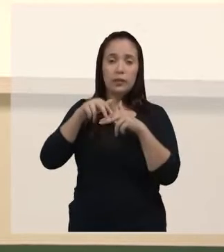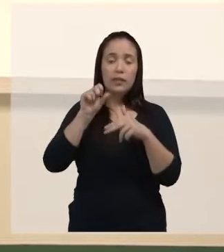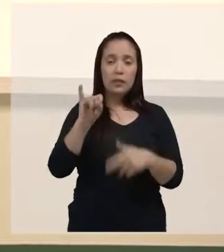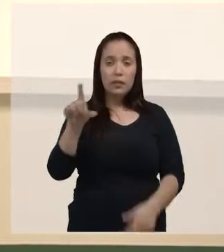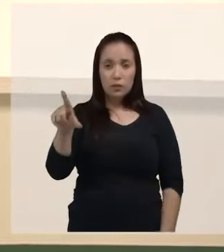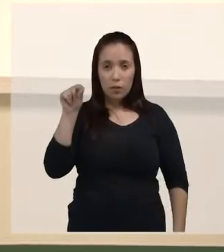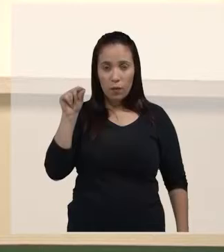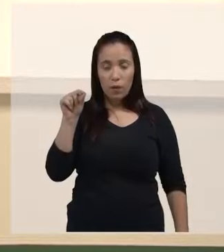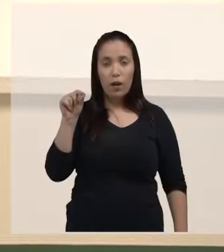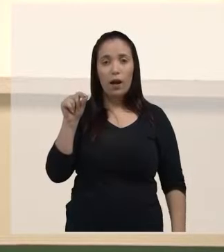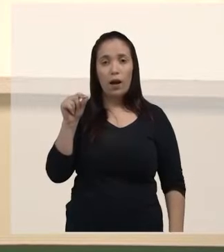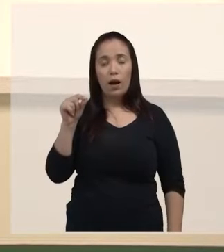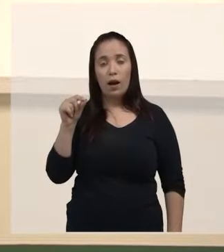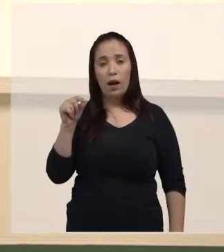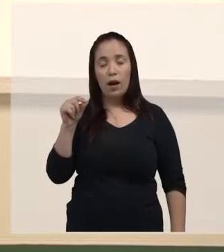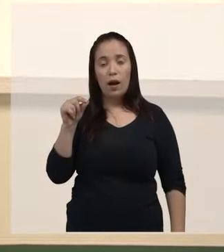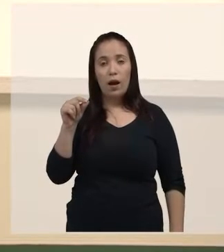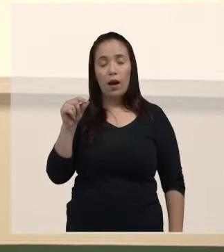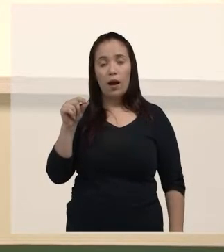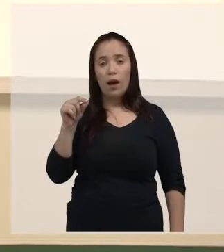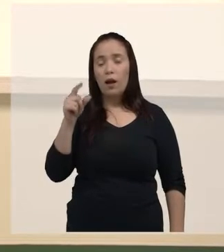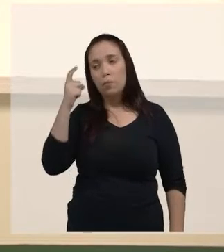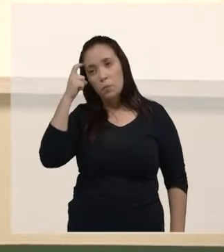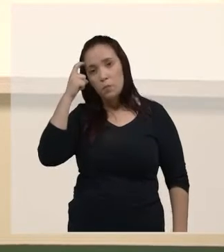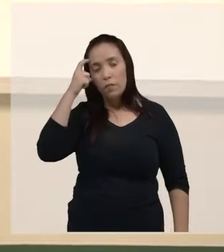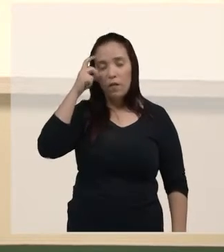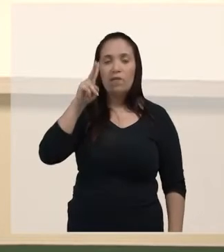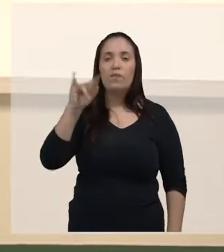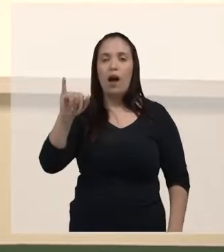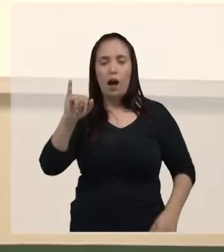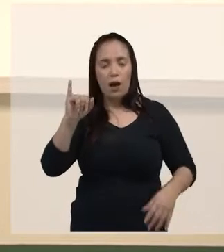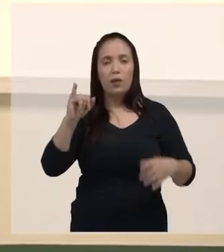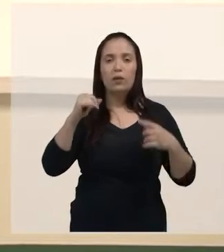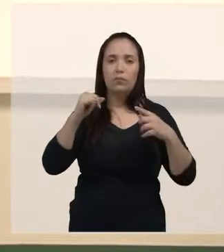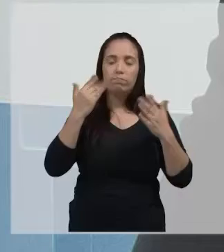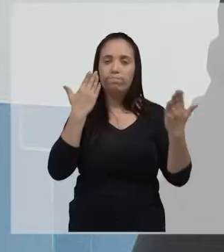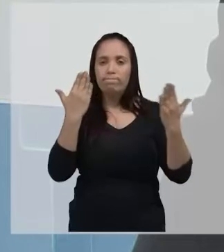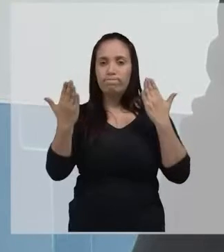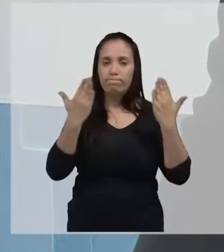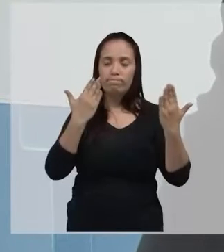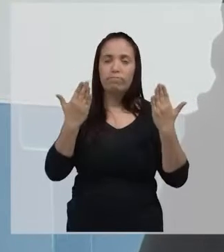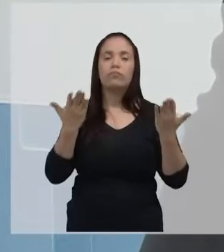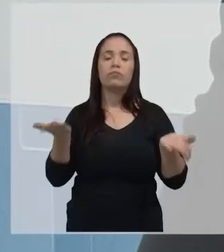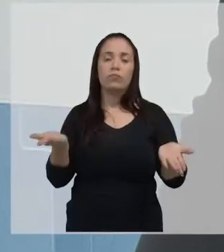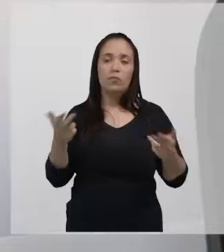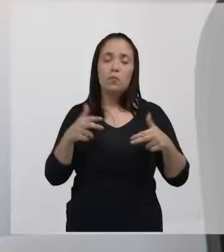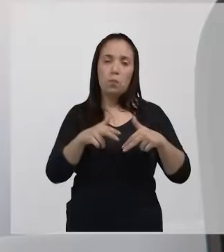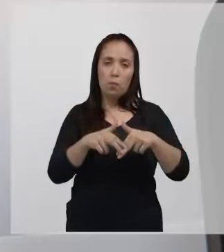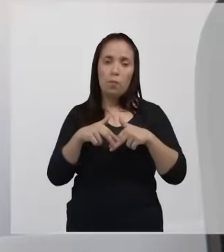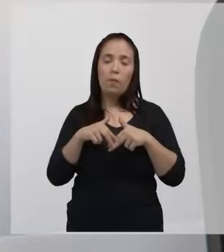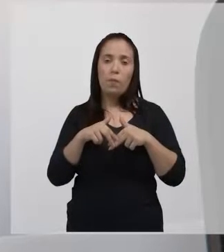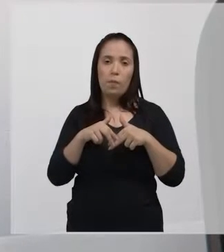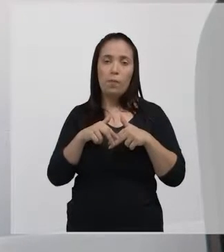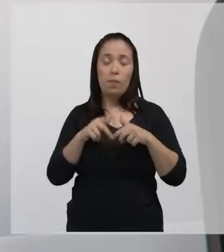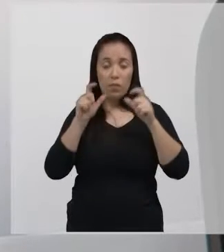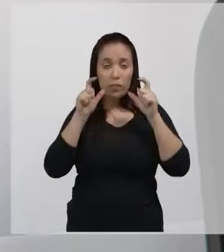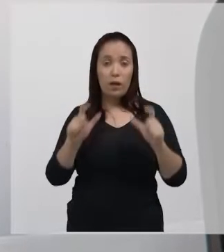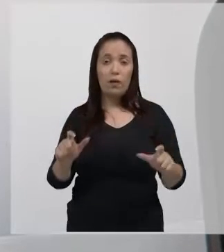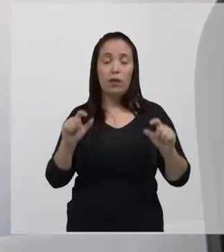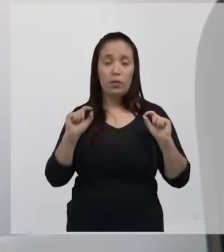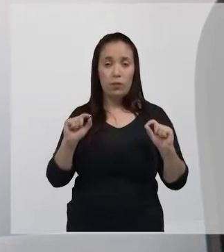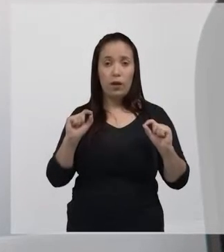do Lula, e não vota no Lula, não vota no amigo dele, poderia... Sem dúvida. E é interessante,